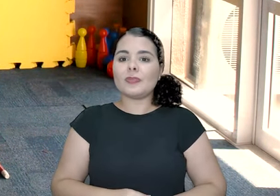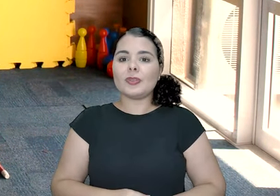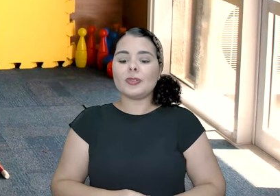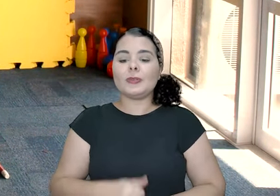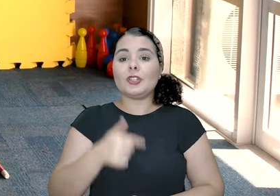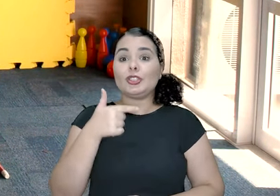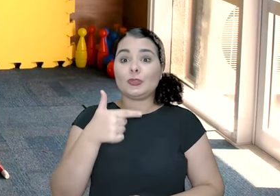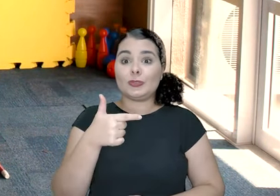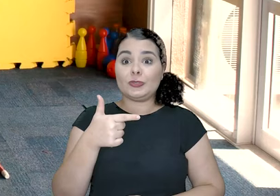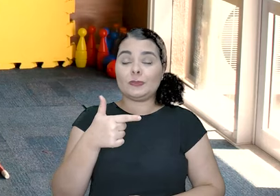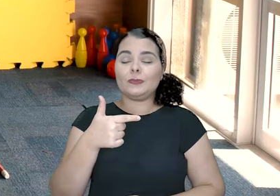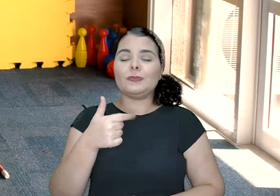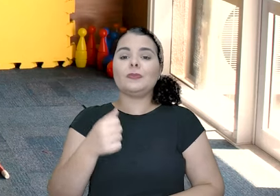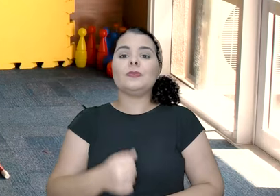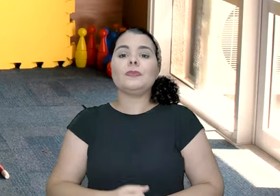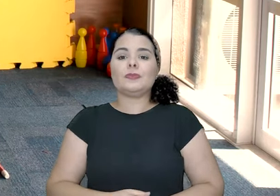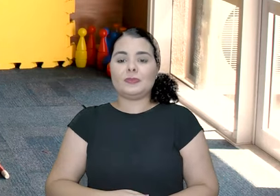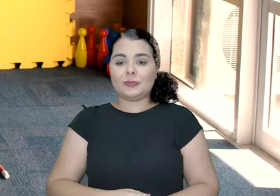2,